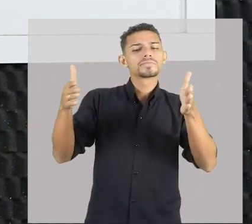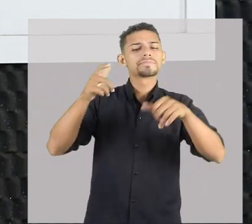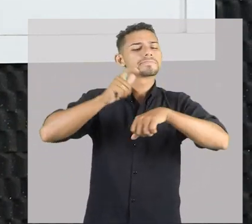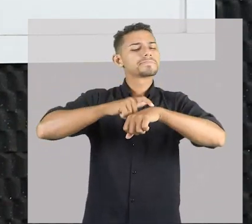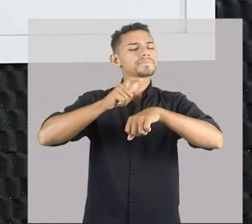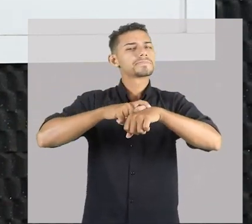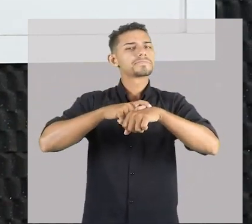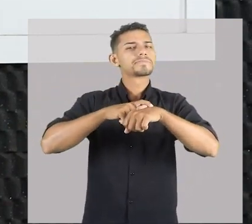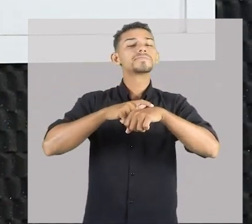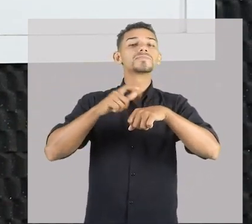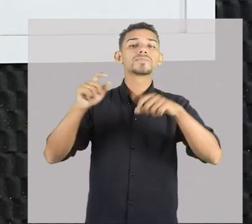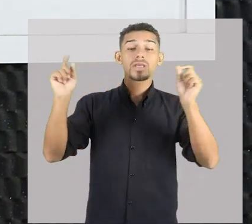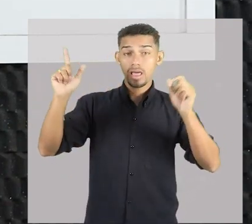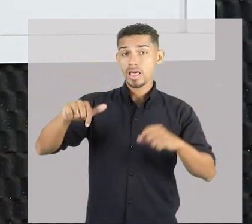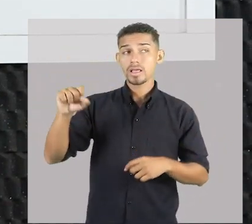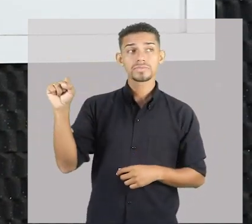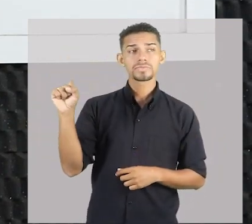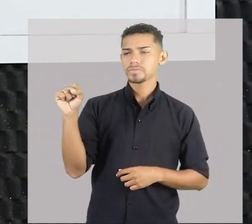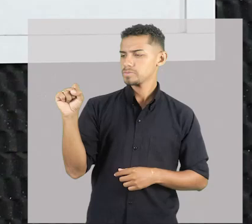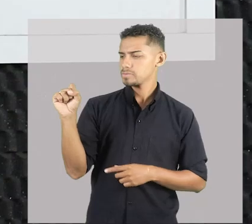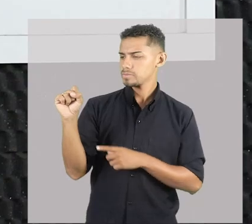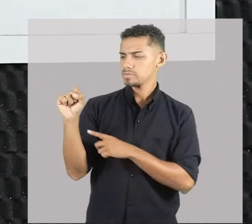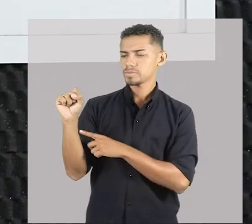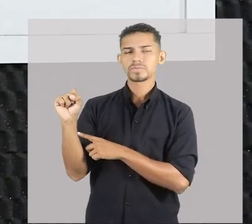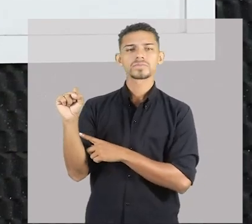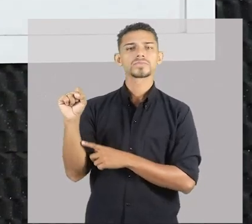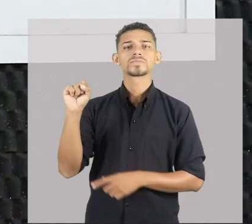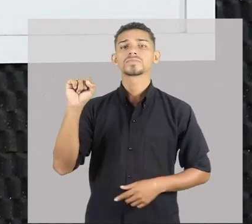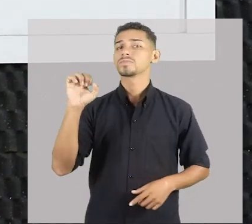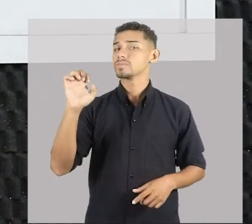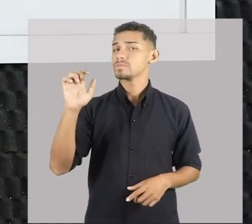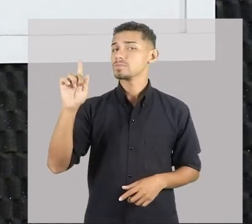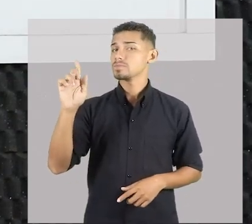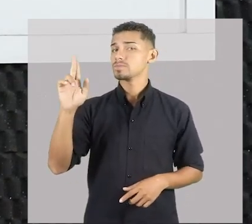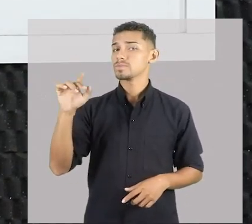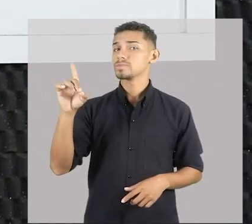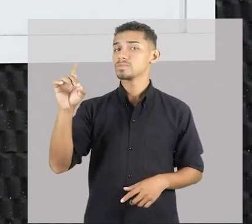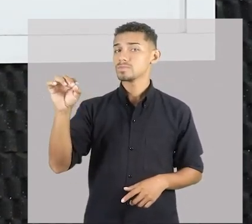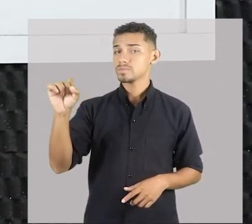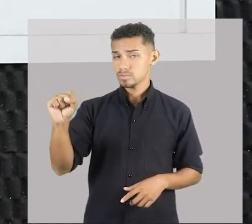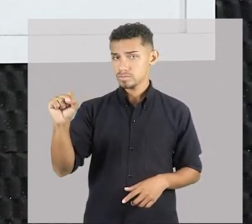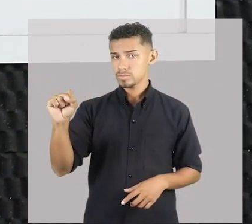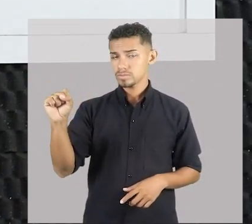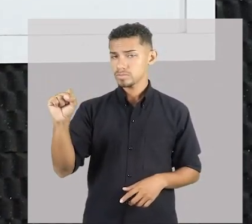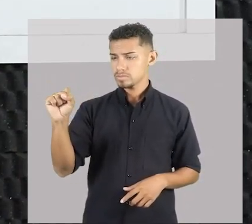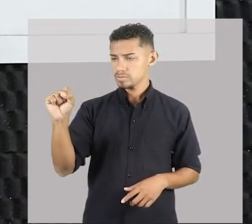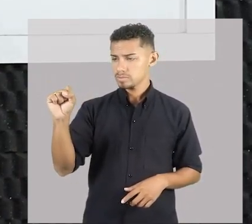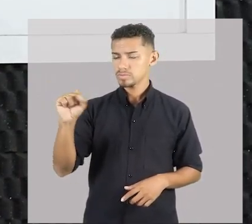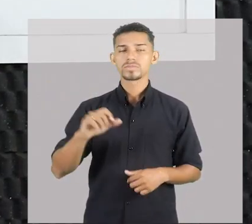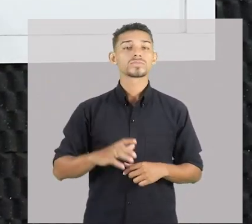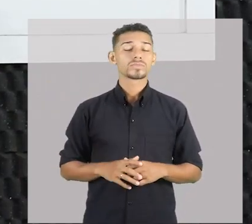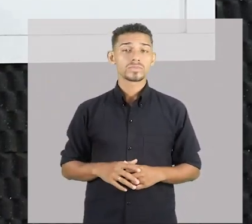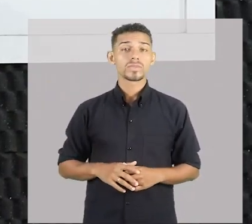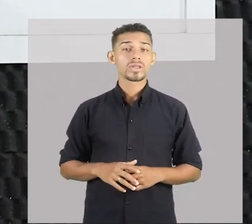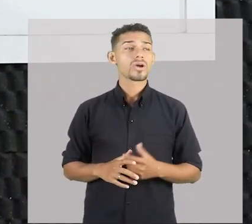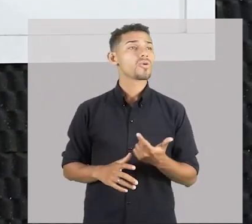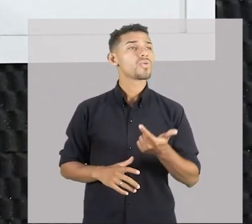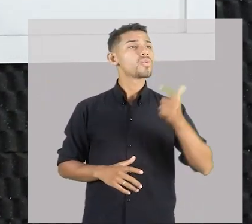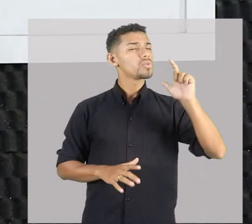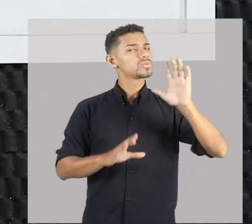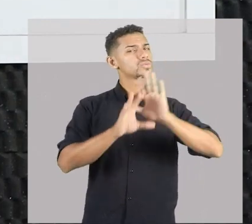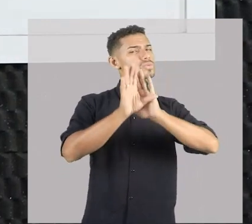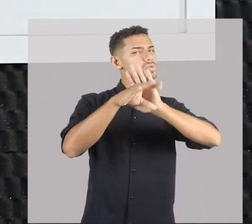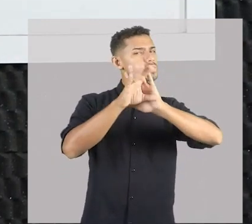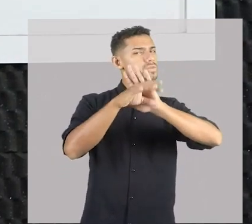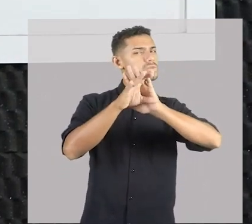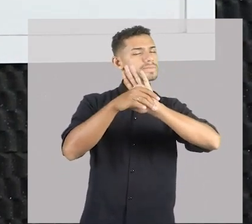Segundo. Tá? O outro conceito que a gente usa muito, também para coisas